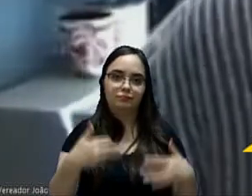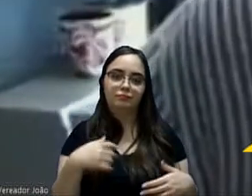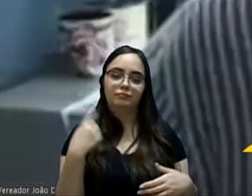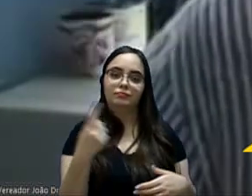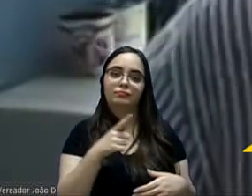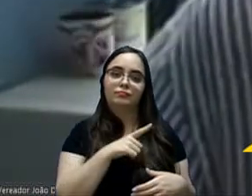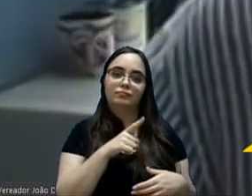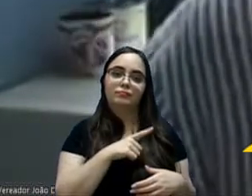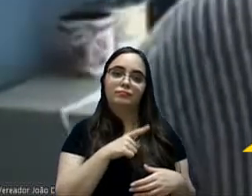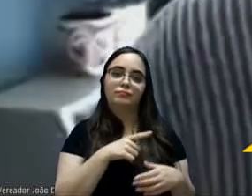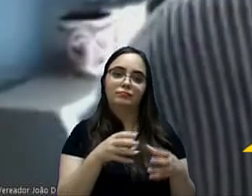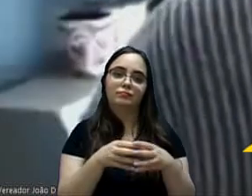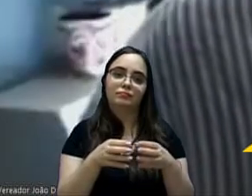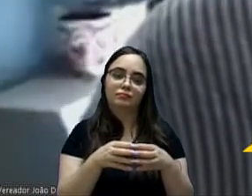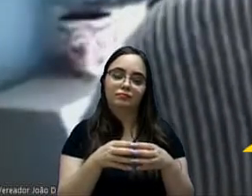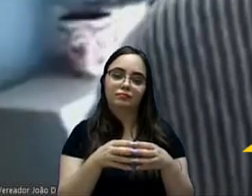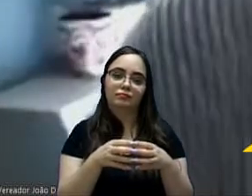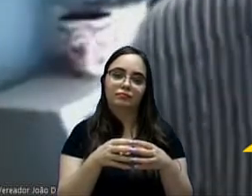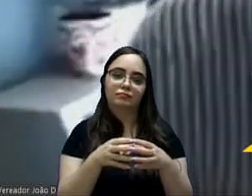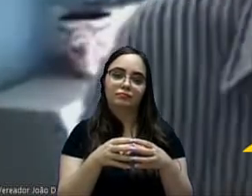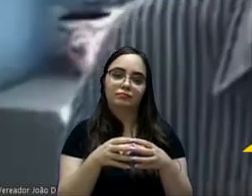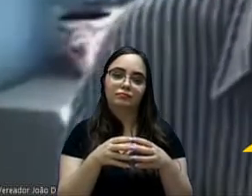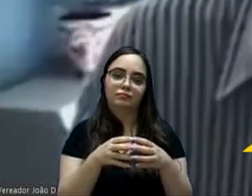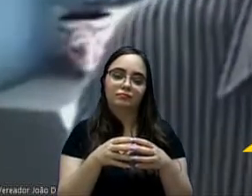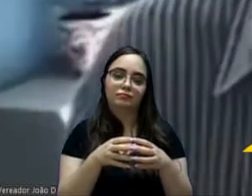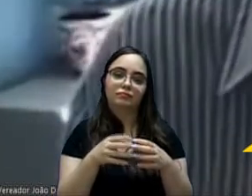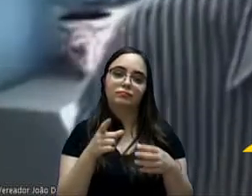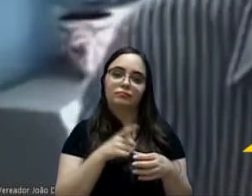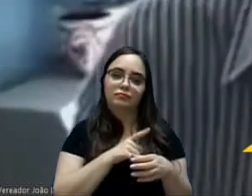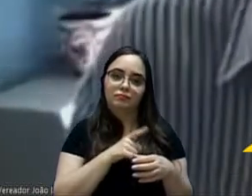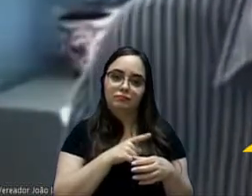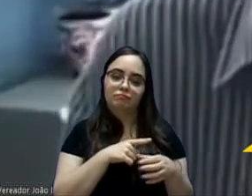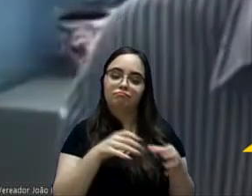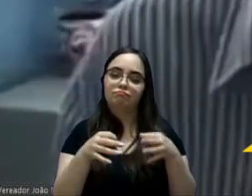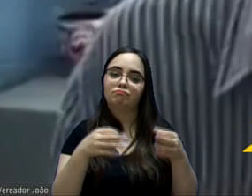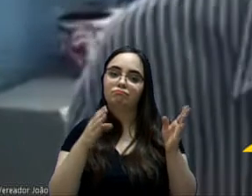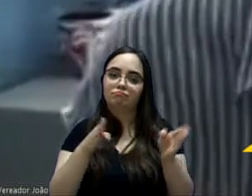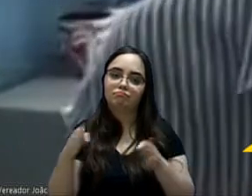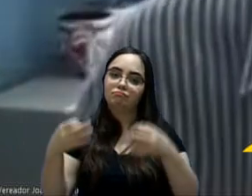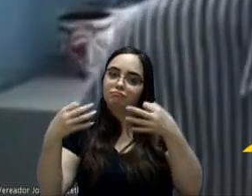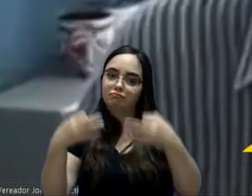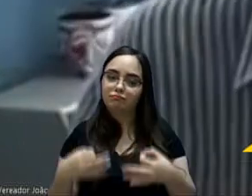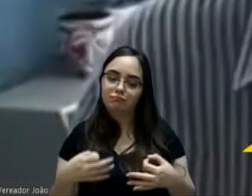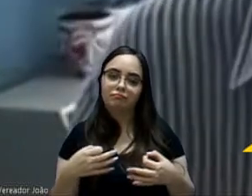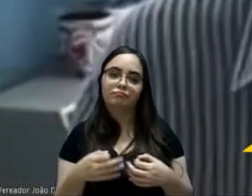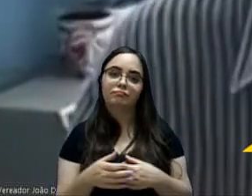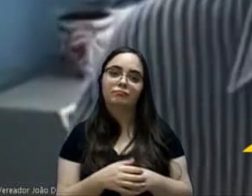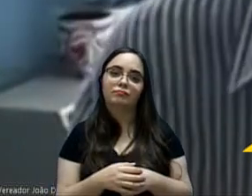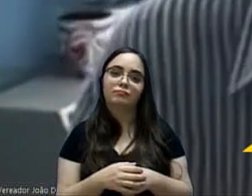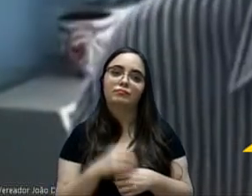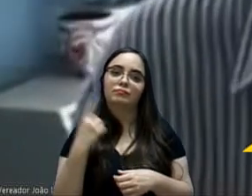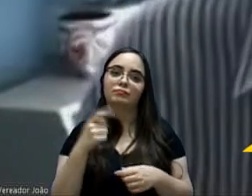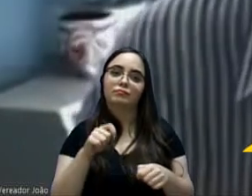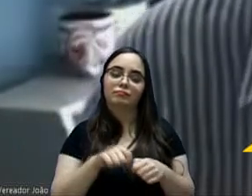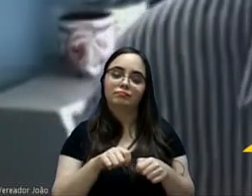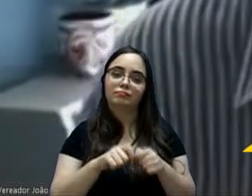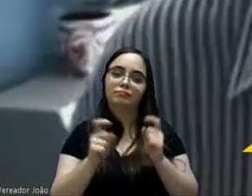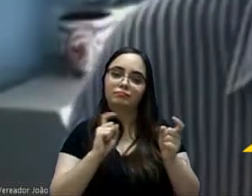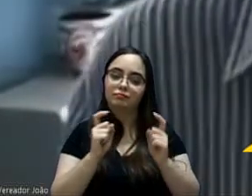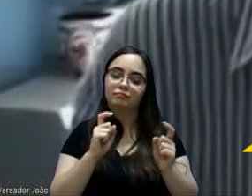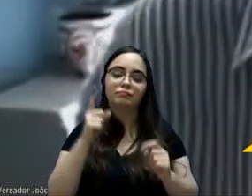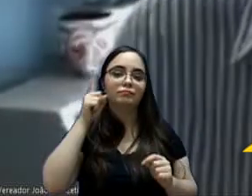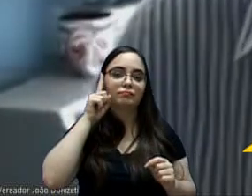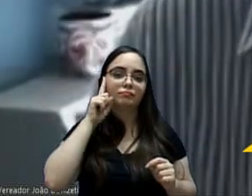um comitê de crise de enfrentamento que funciona, a Yara até perguntou, estão fazendo a reunião de cada 10